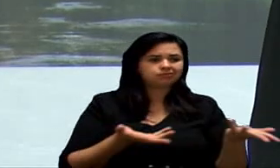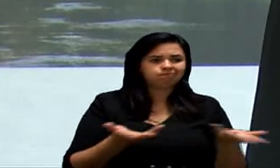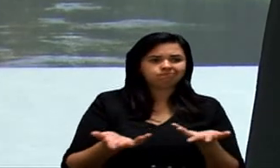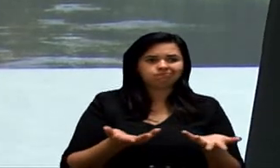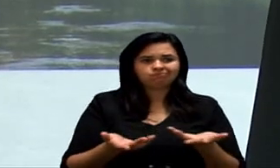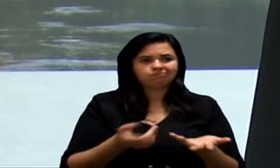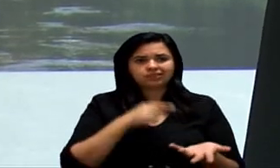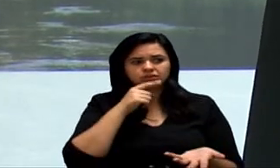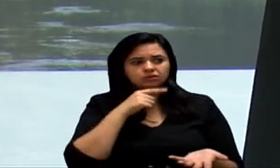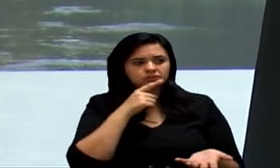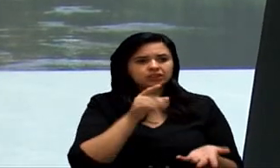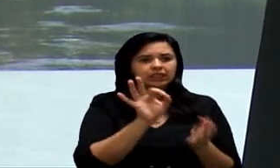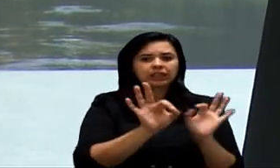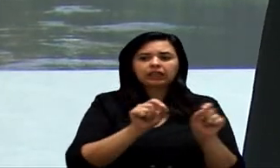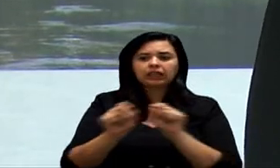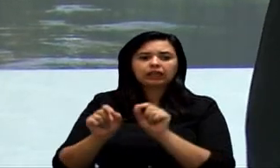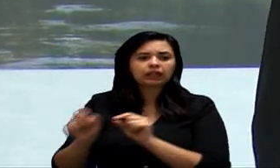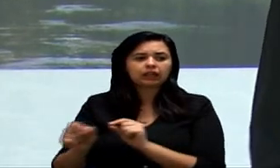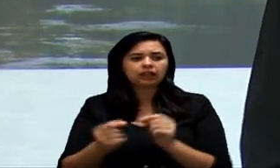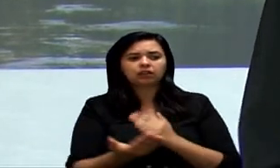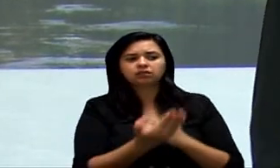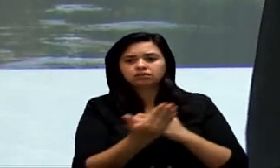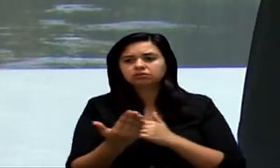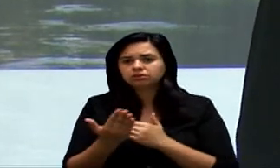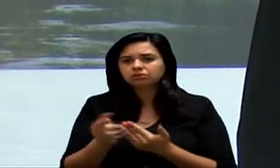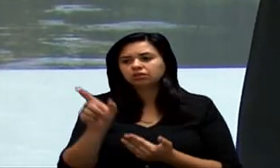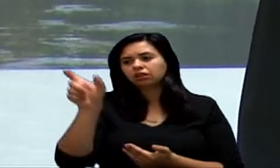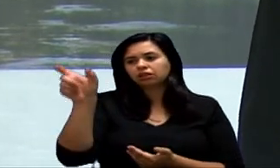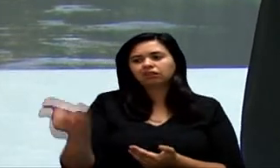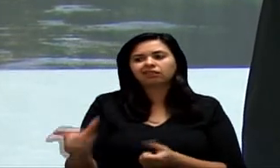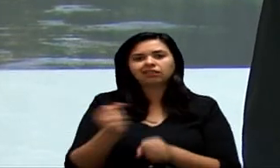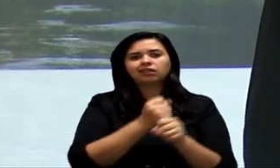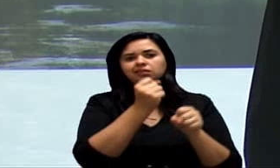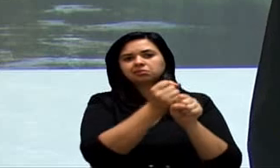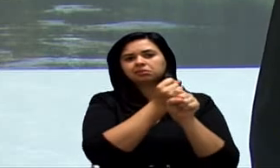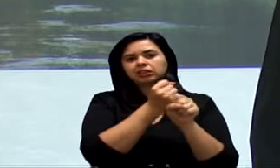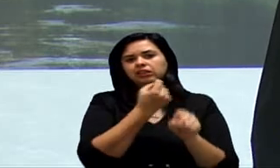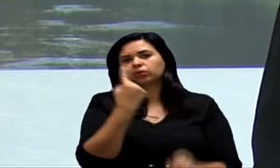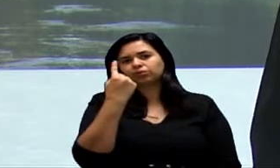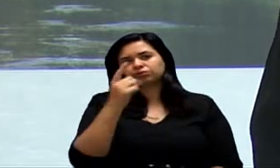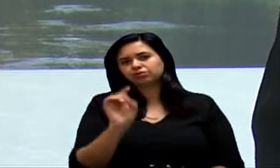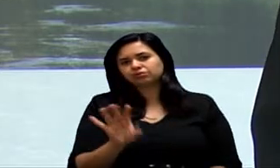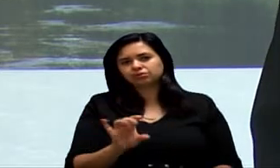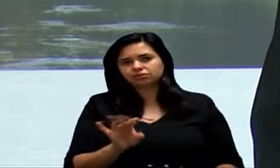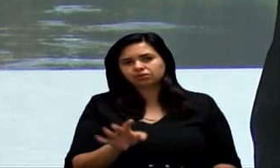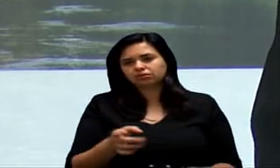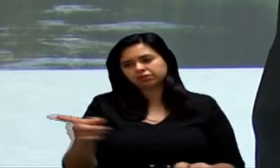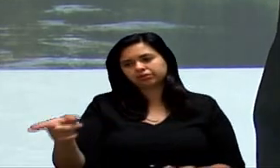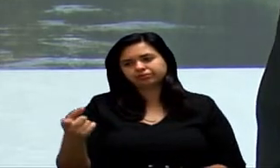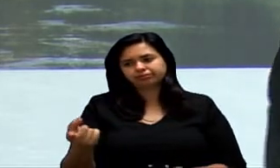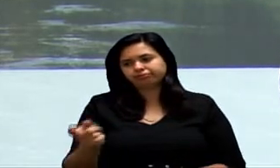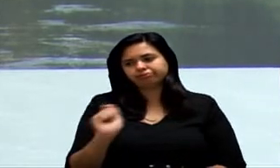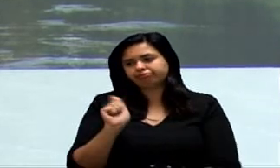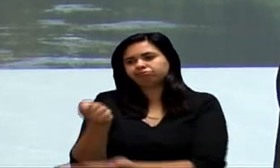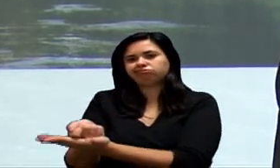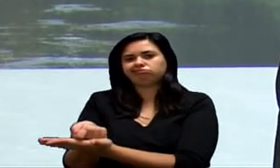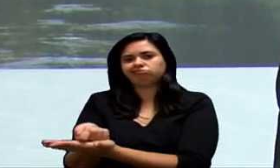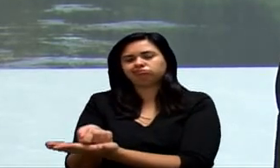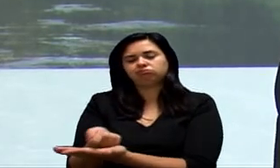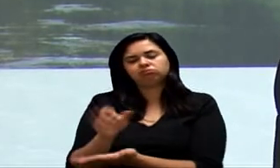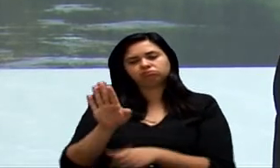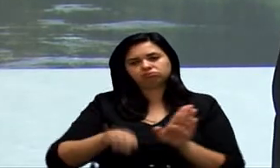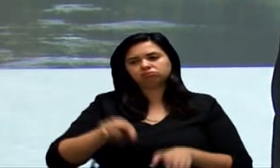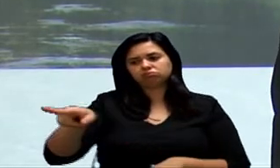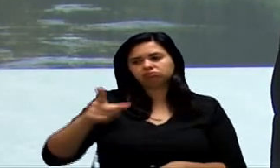consegue levar um pedreiro ou um prestador de serviço de fora. Então, a gente exige também